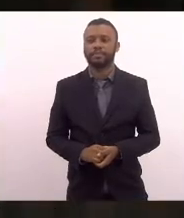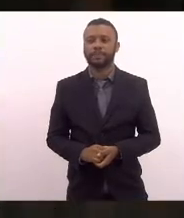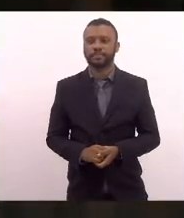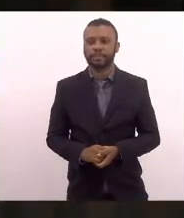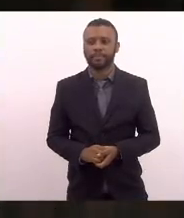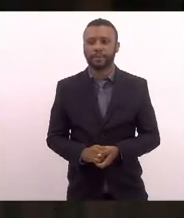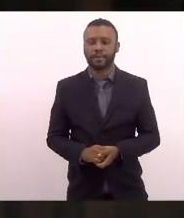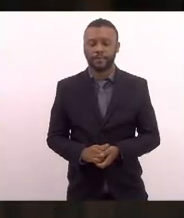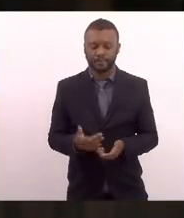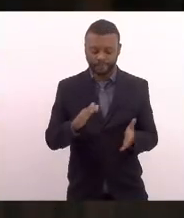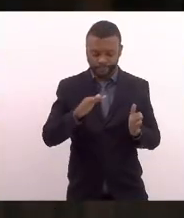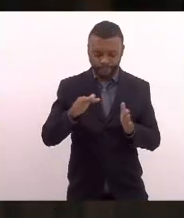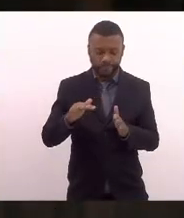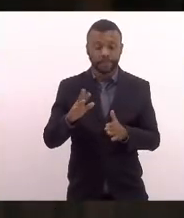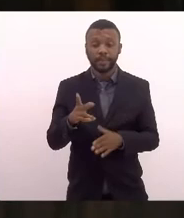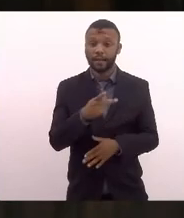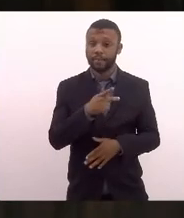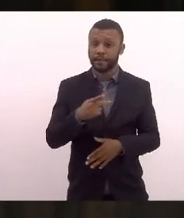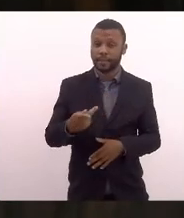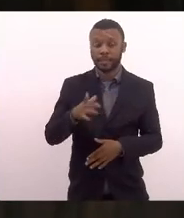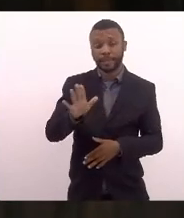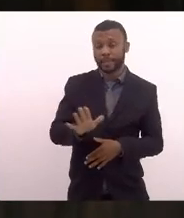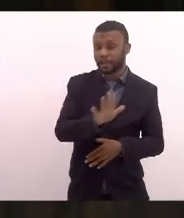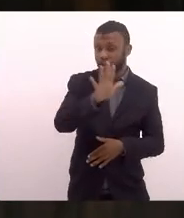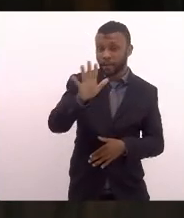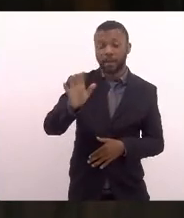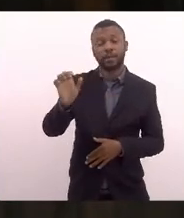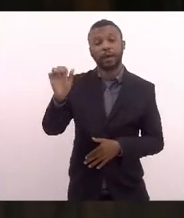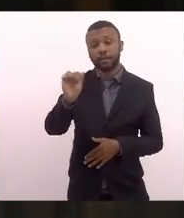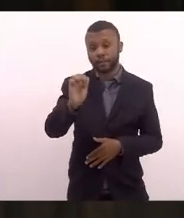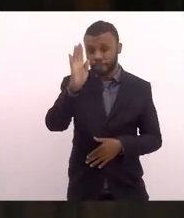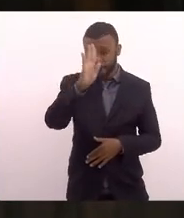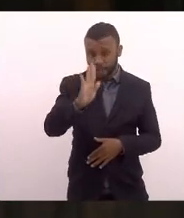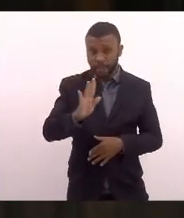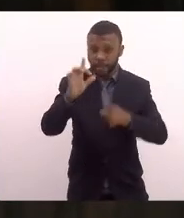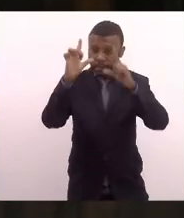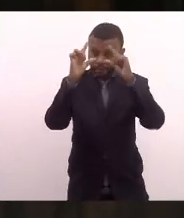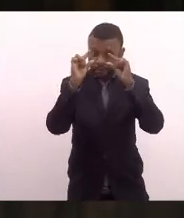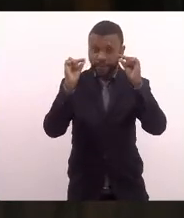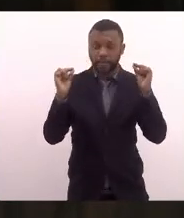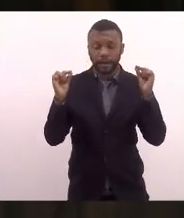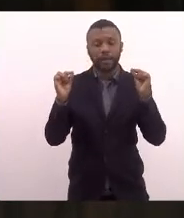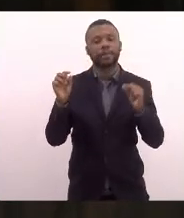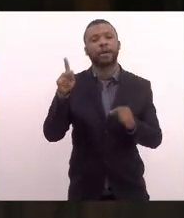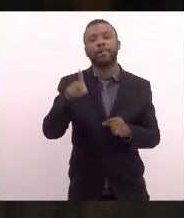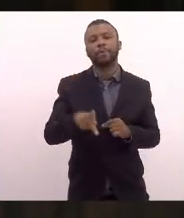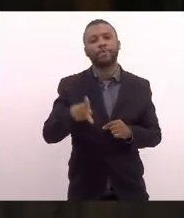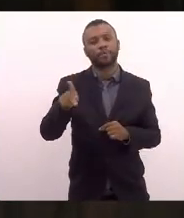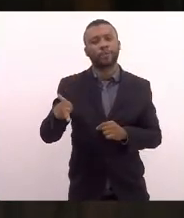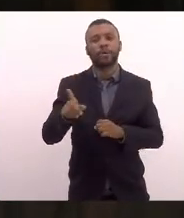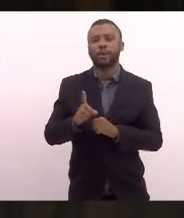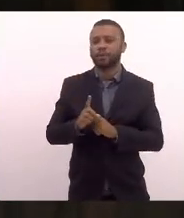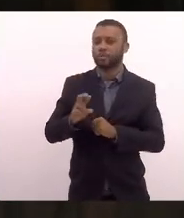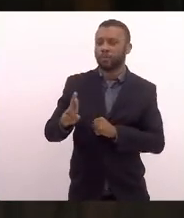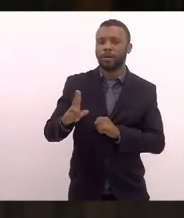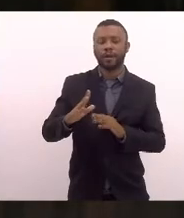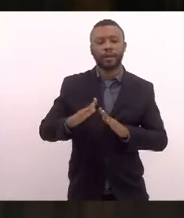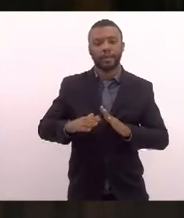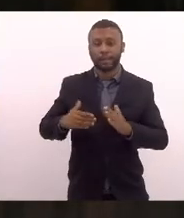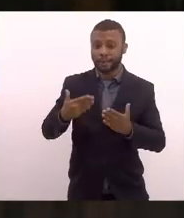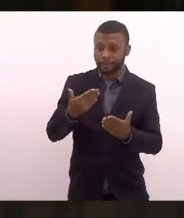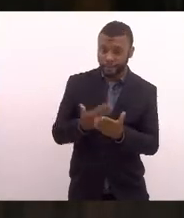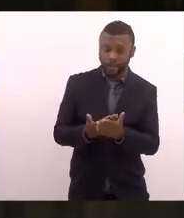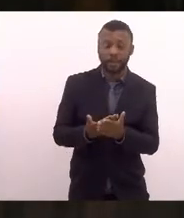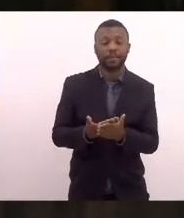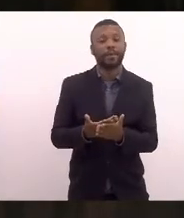Obrigado, Nê. Presidenta Nacional da Associação Brasileira de Enfermagem, professora, doutora da Escola de Enfermagem